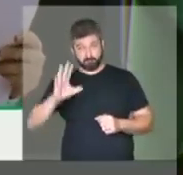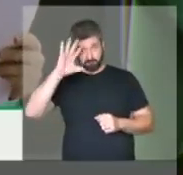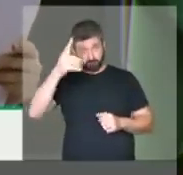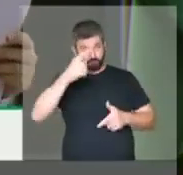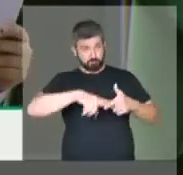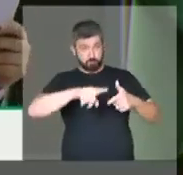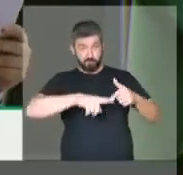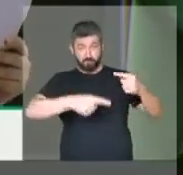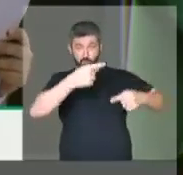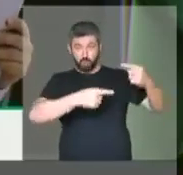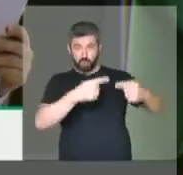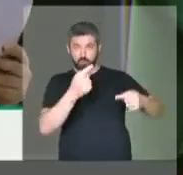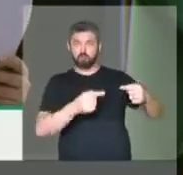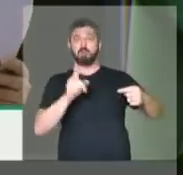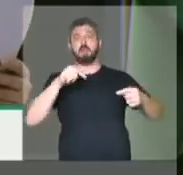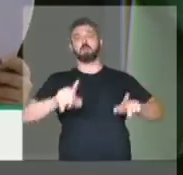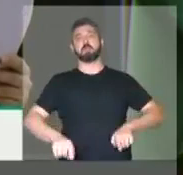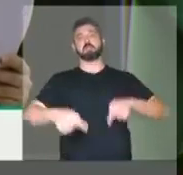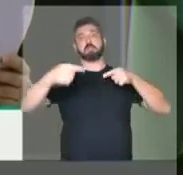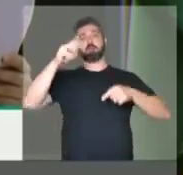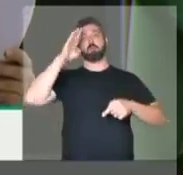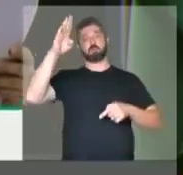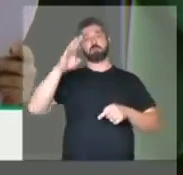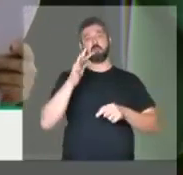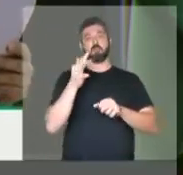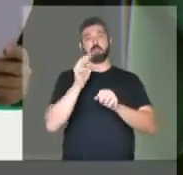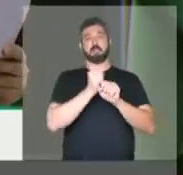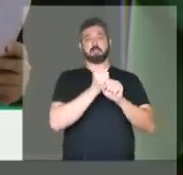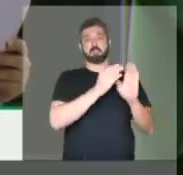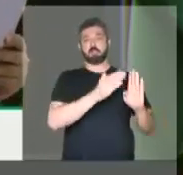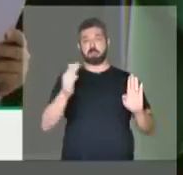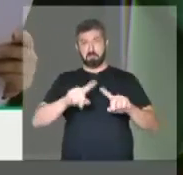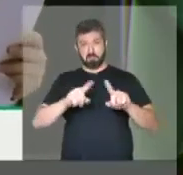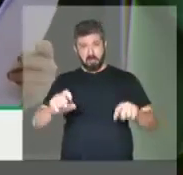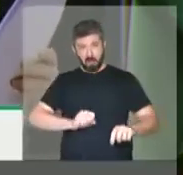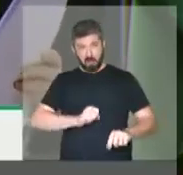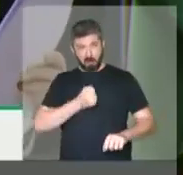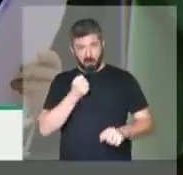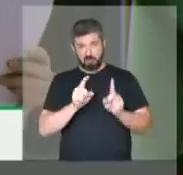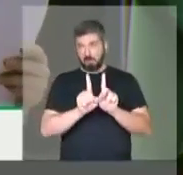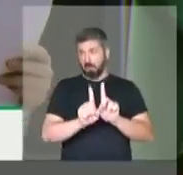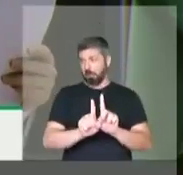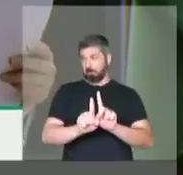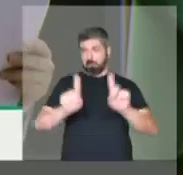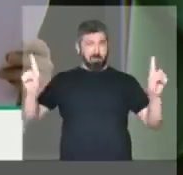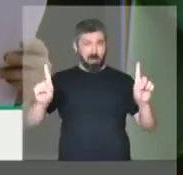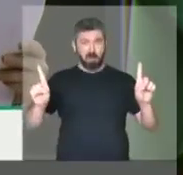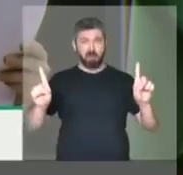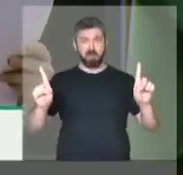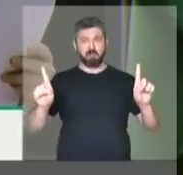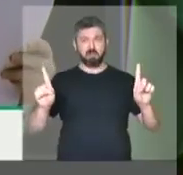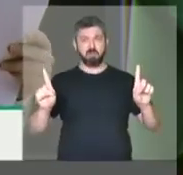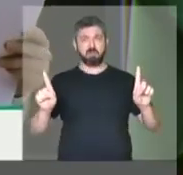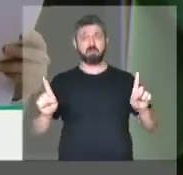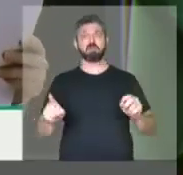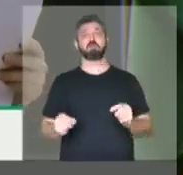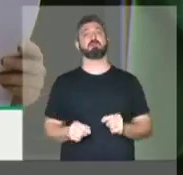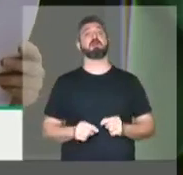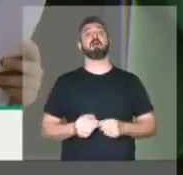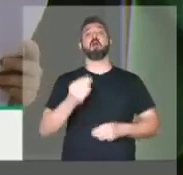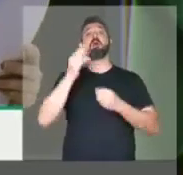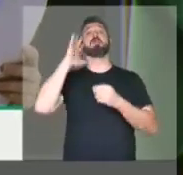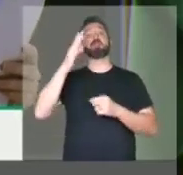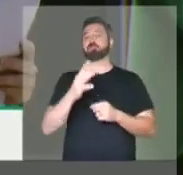o problema político é o grande desafio desta década. Mas com ódio e polarizados do jeito que estamos, o retrocesso